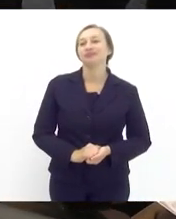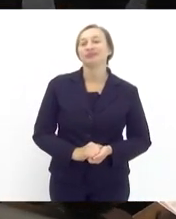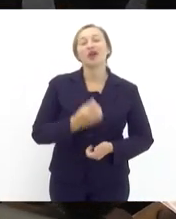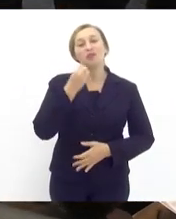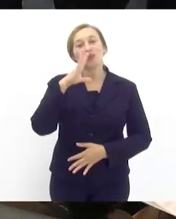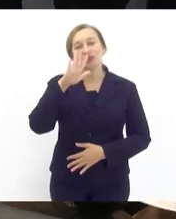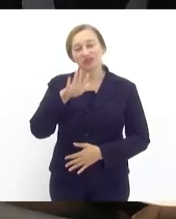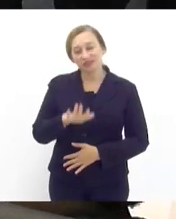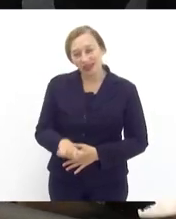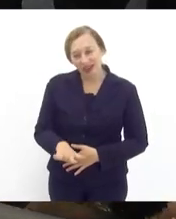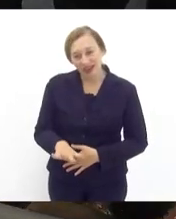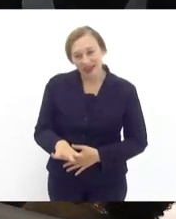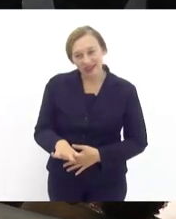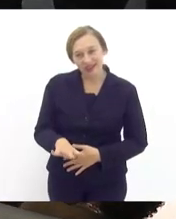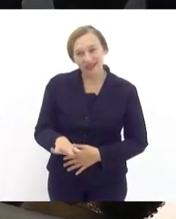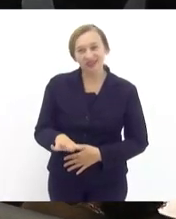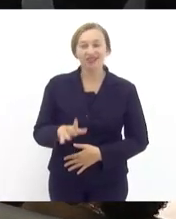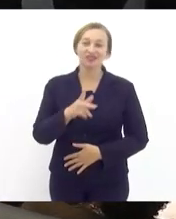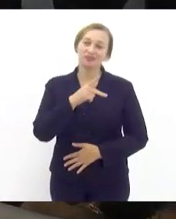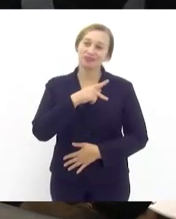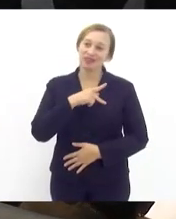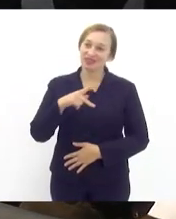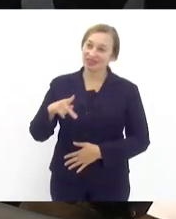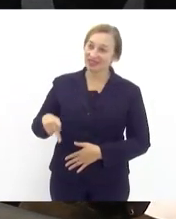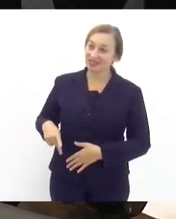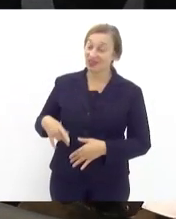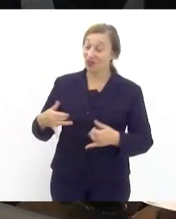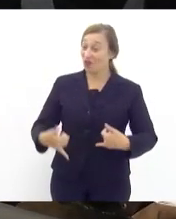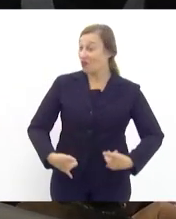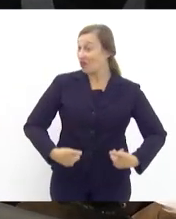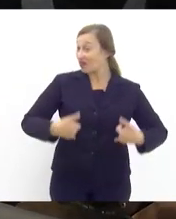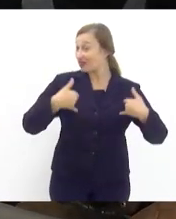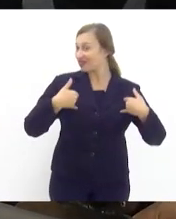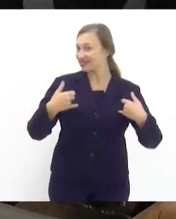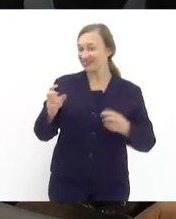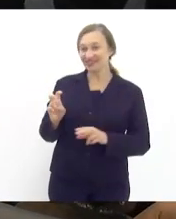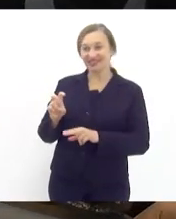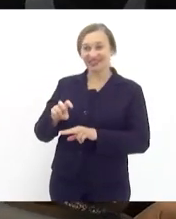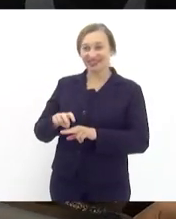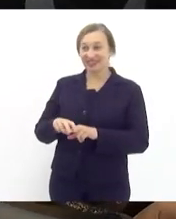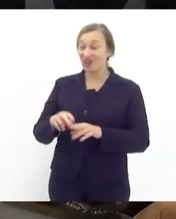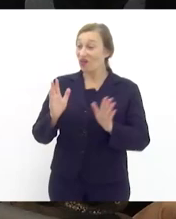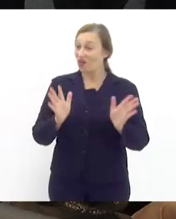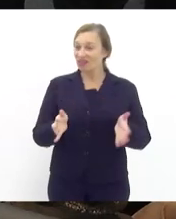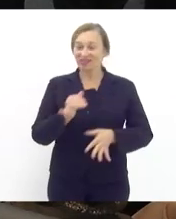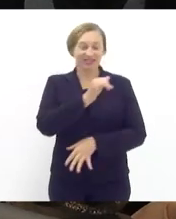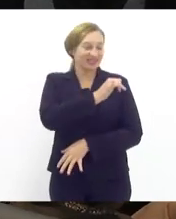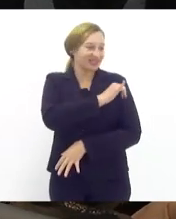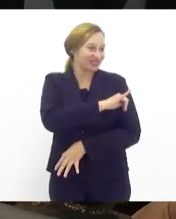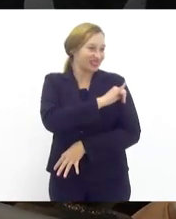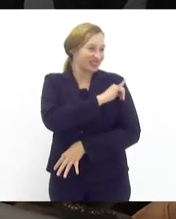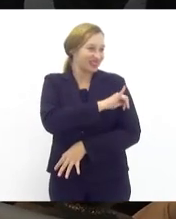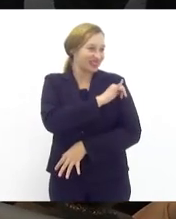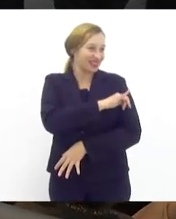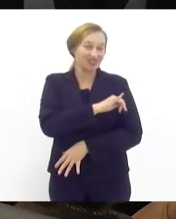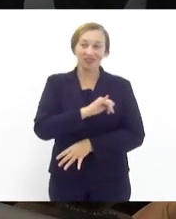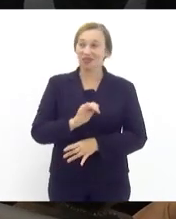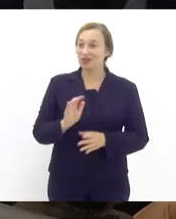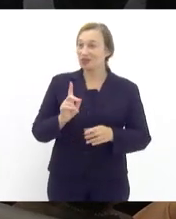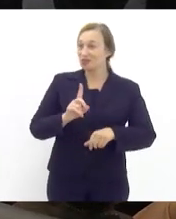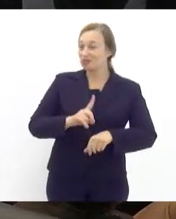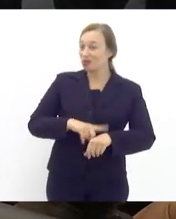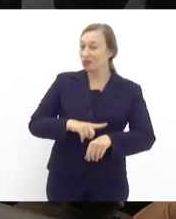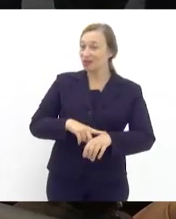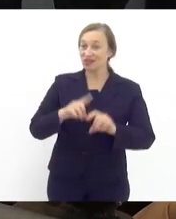Boa tarde senhora Presidente Que honra estar aqui hoje no Rio de Janeiro numa sessão